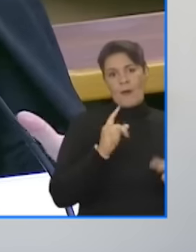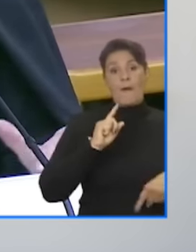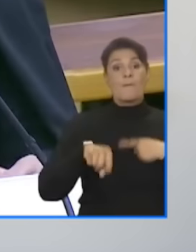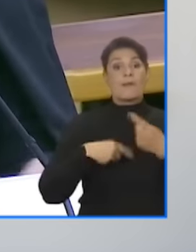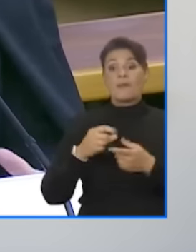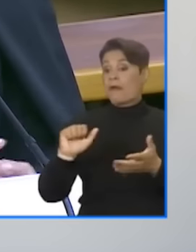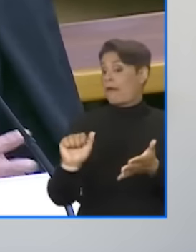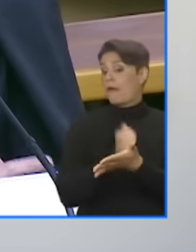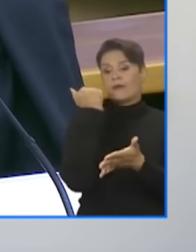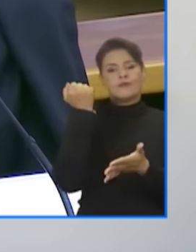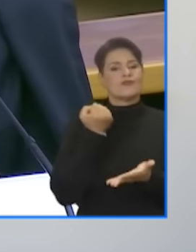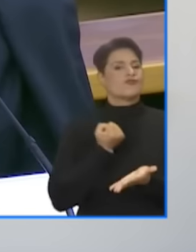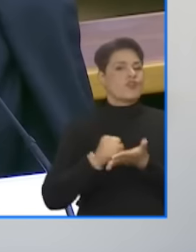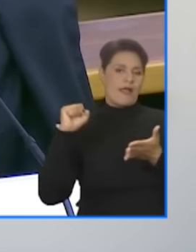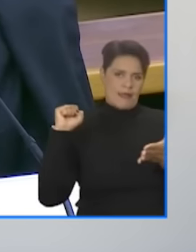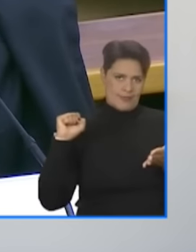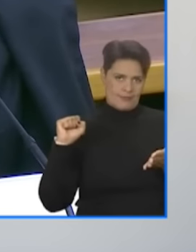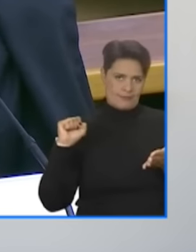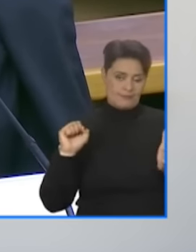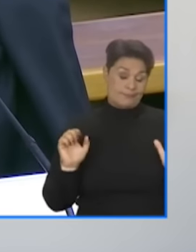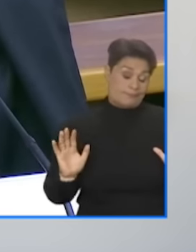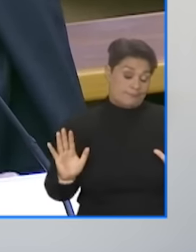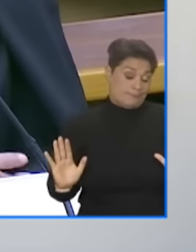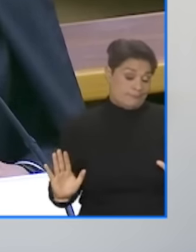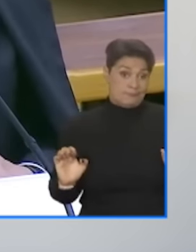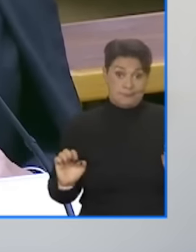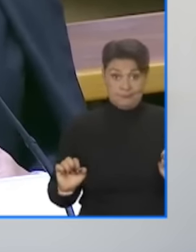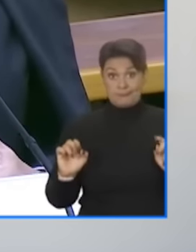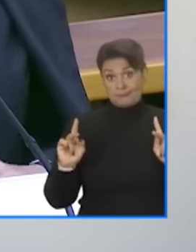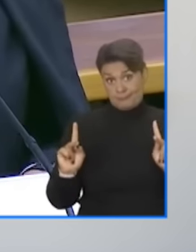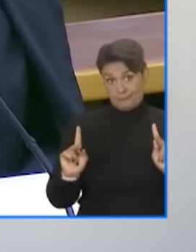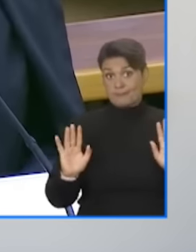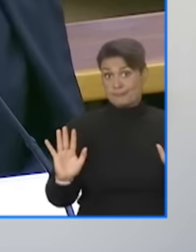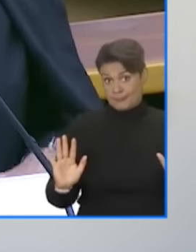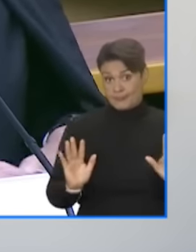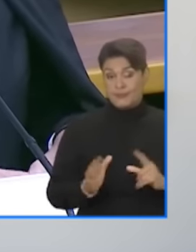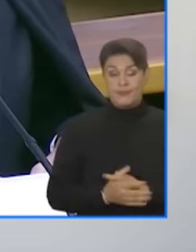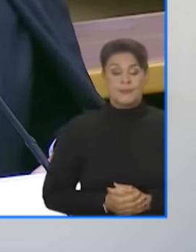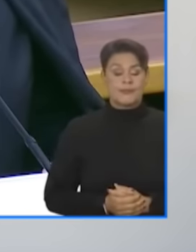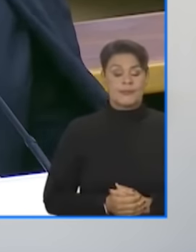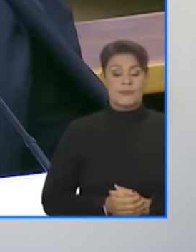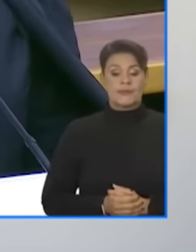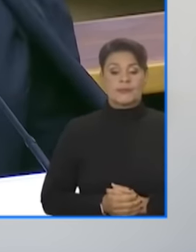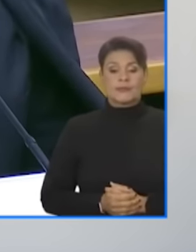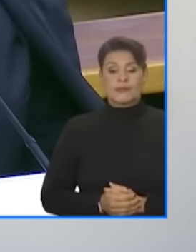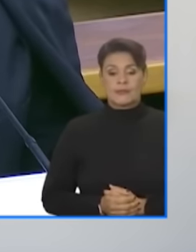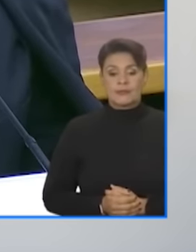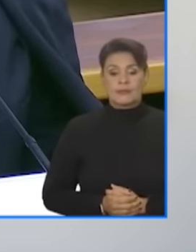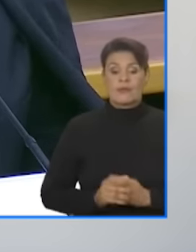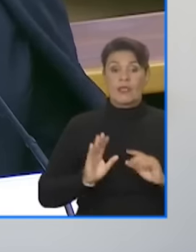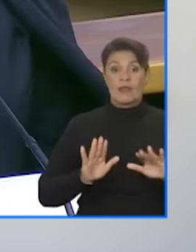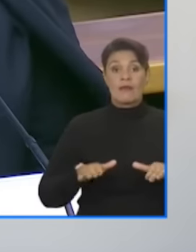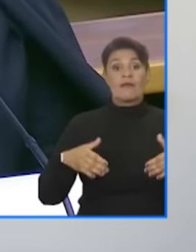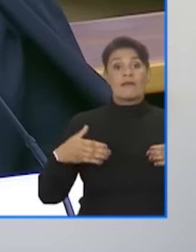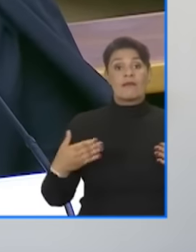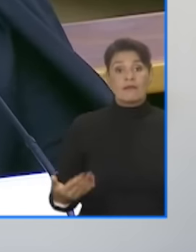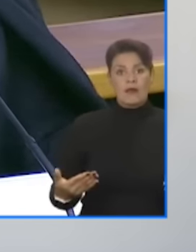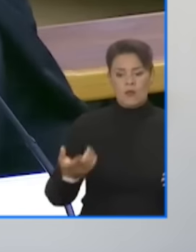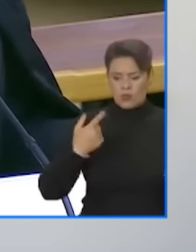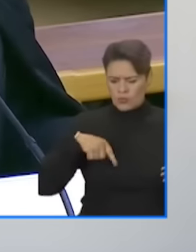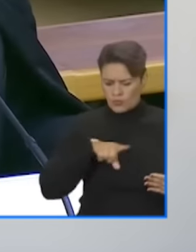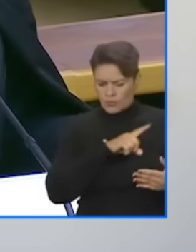tudo se coloca sob suspeita. Então, os procedimentos naquela época ficaram em dúvida, deixaram as pessoas em dúvida, e agora qualquer coisa que aconteça ali dentro